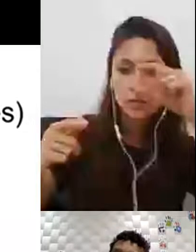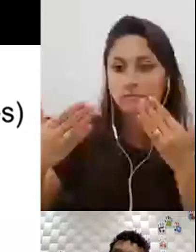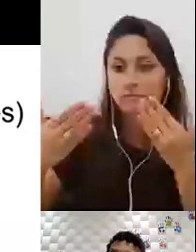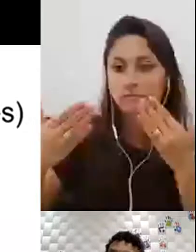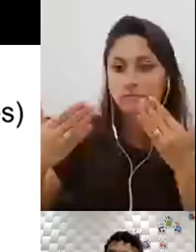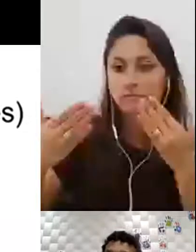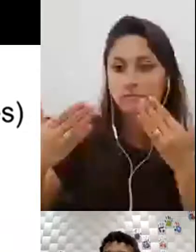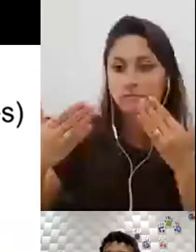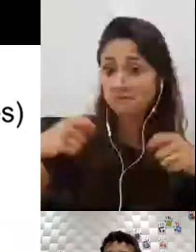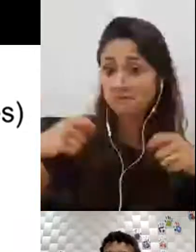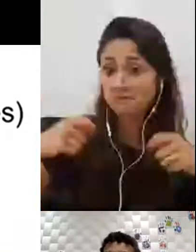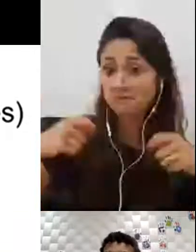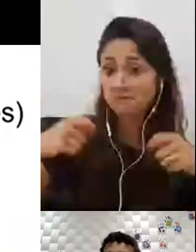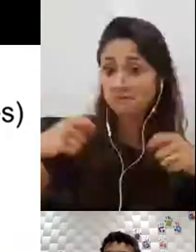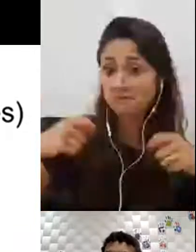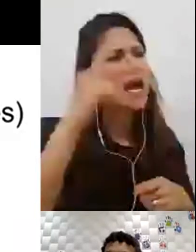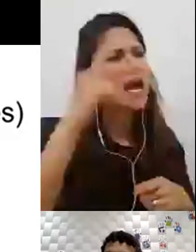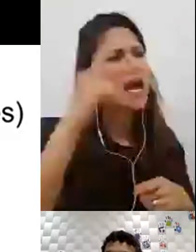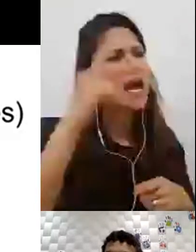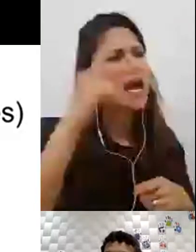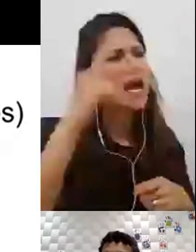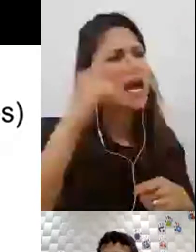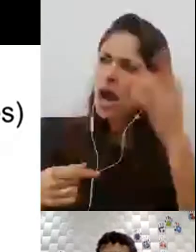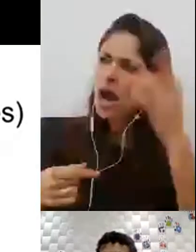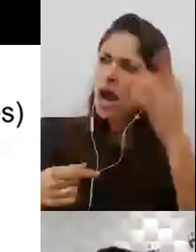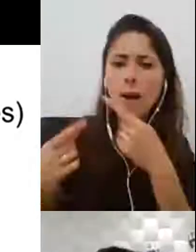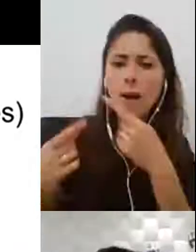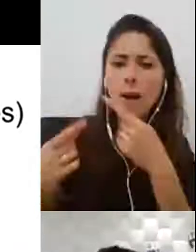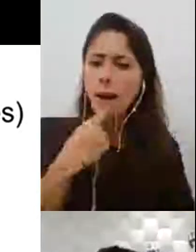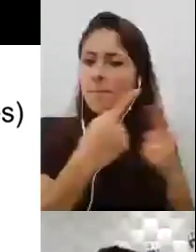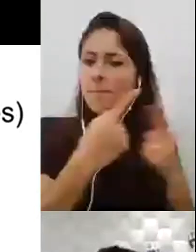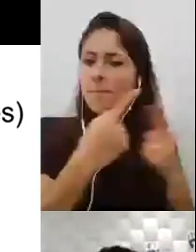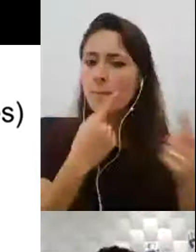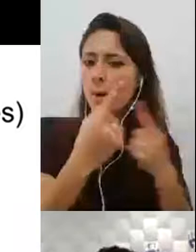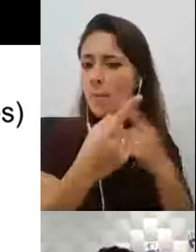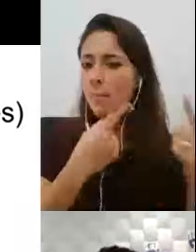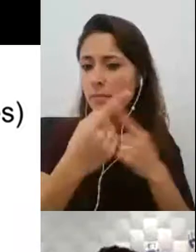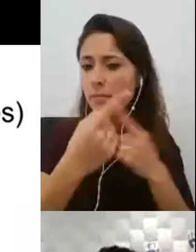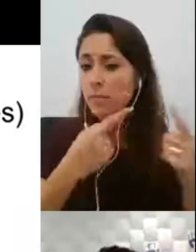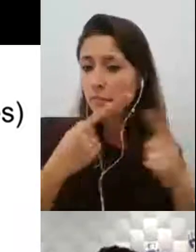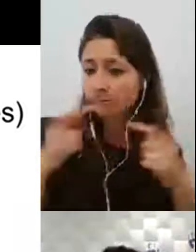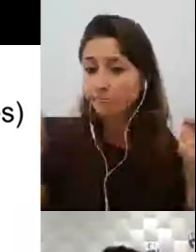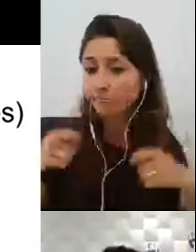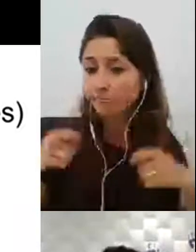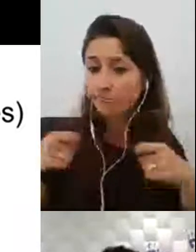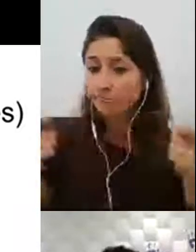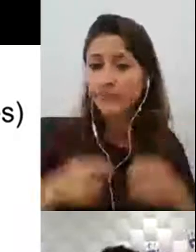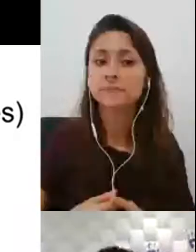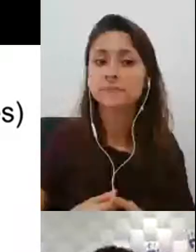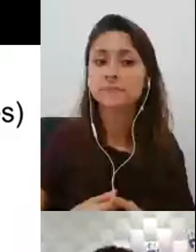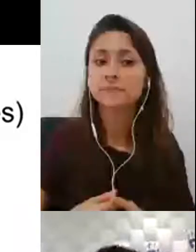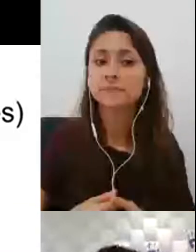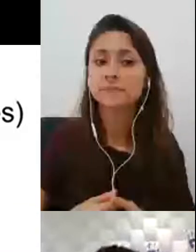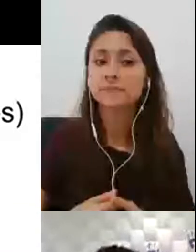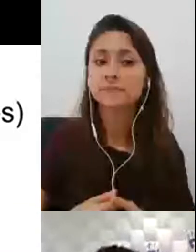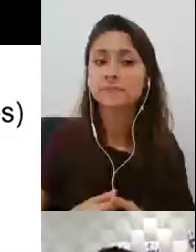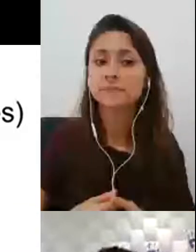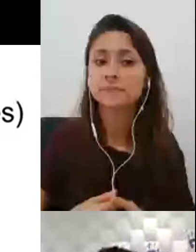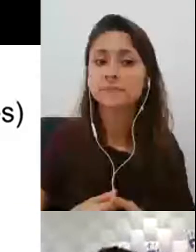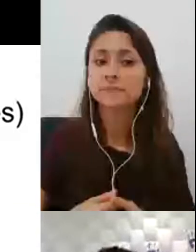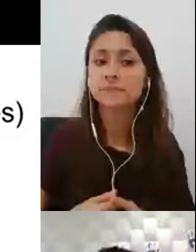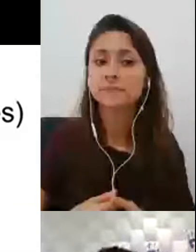Olha, analise esse relé, analise esse encoder, analise esse capacitor. Interaja dessa